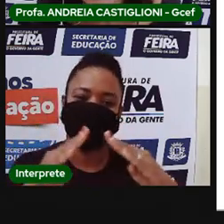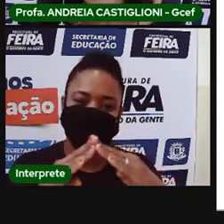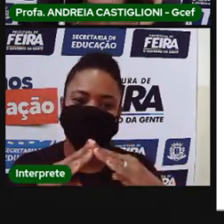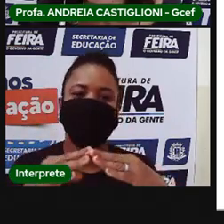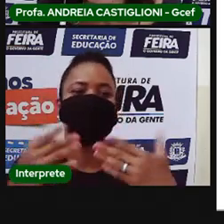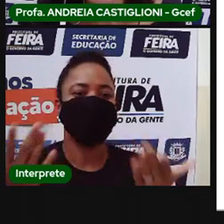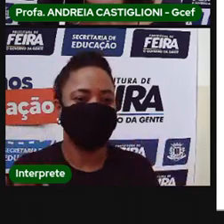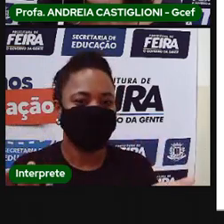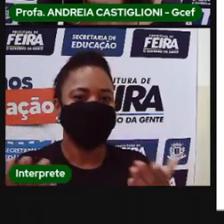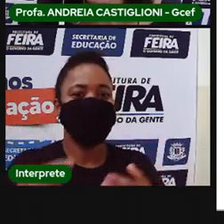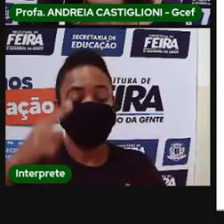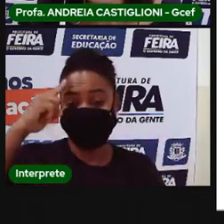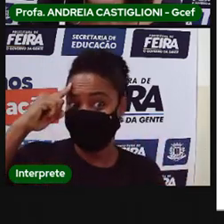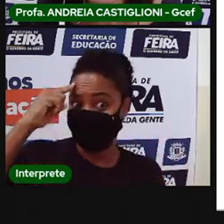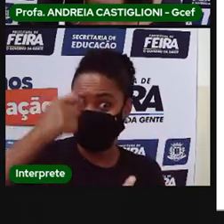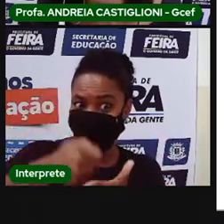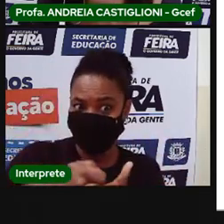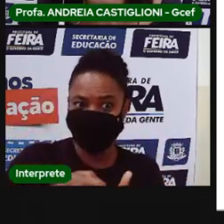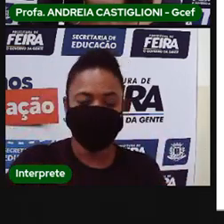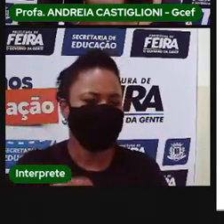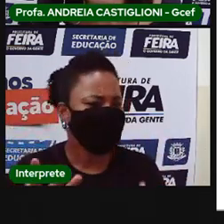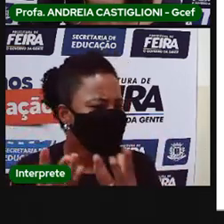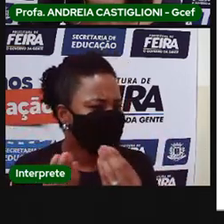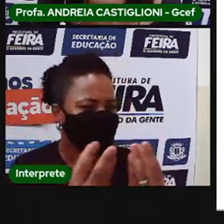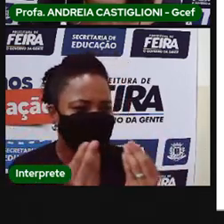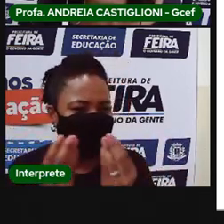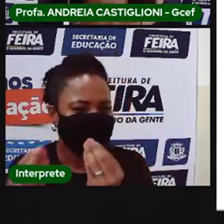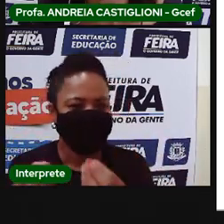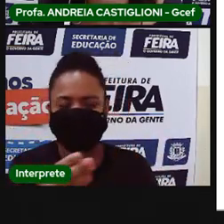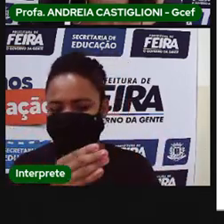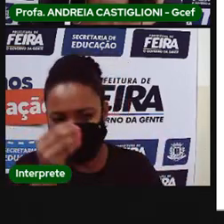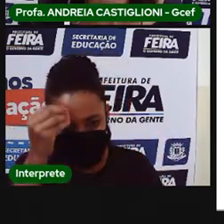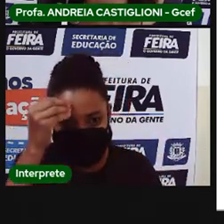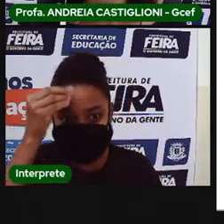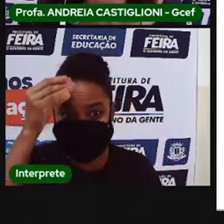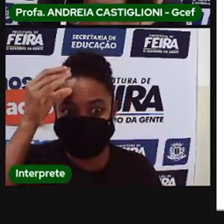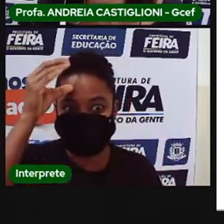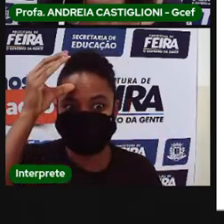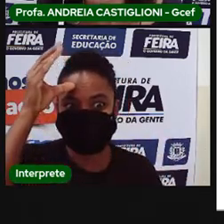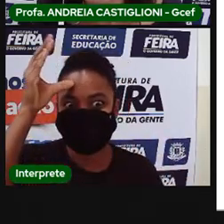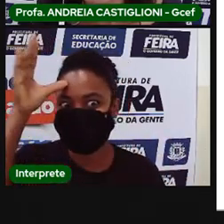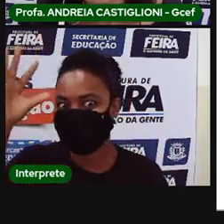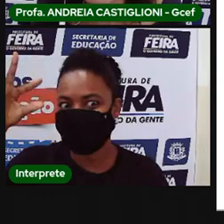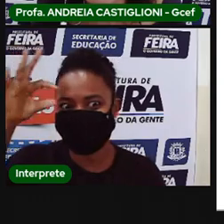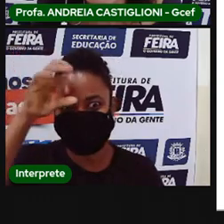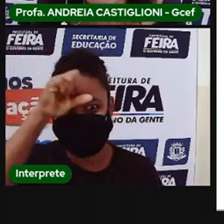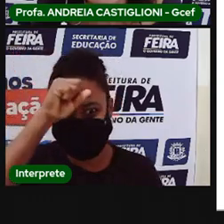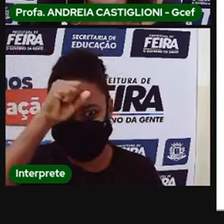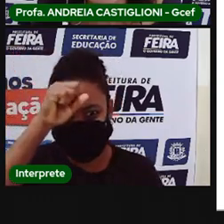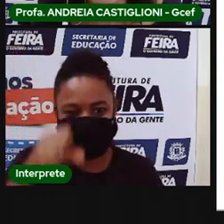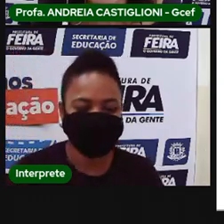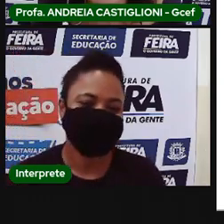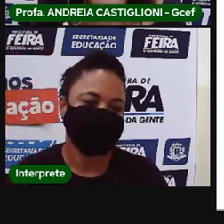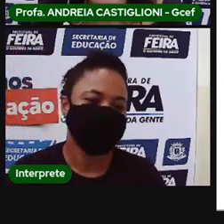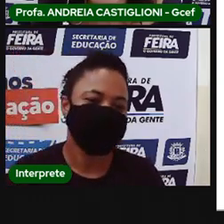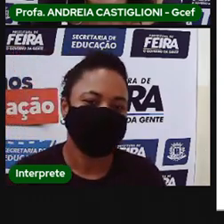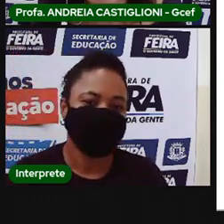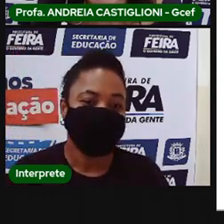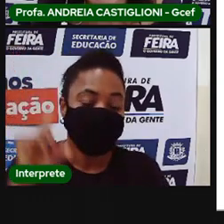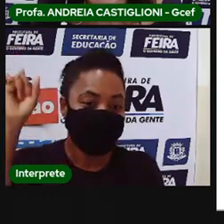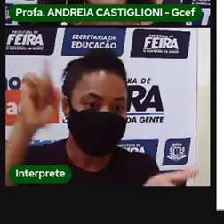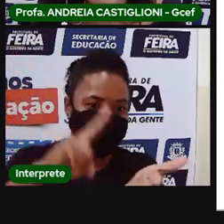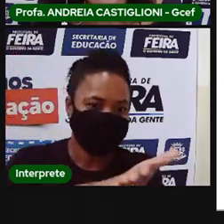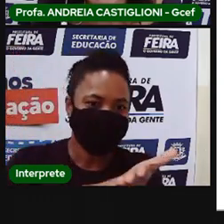atitude, muito conhecimento, né? E deixa eu ver aqui mais, compromisso,